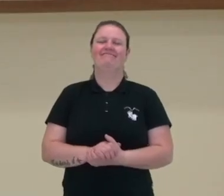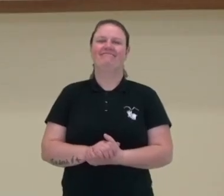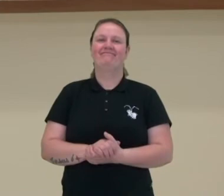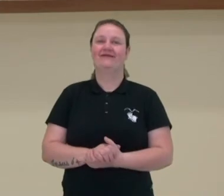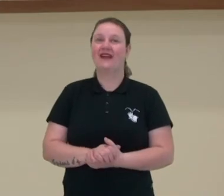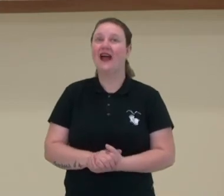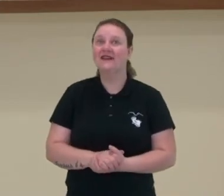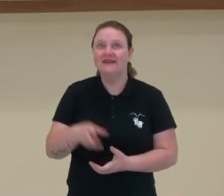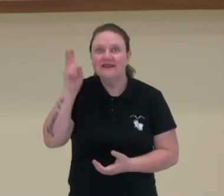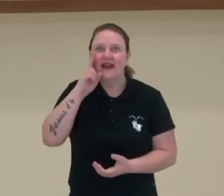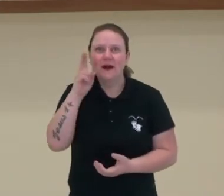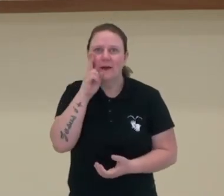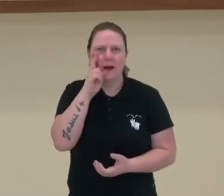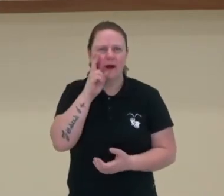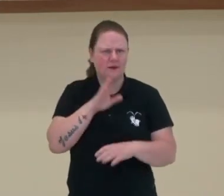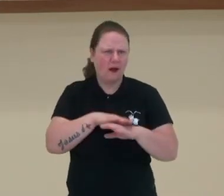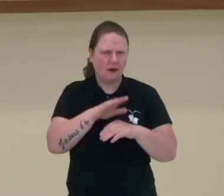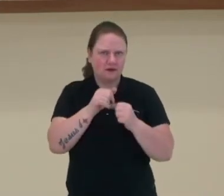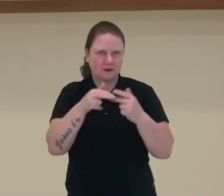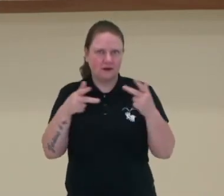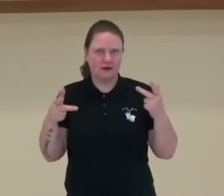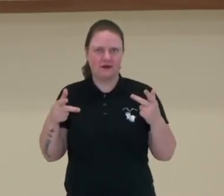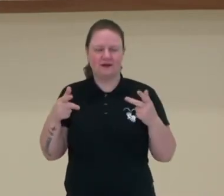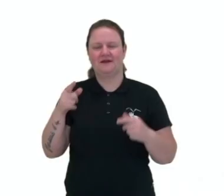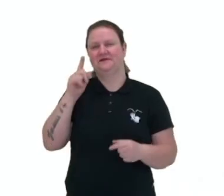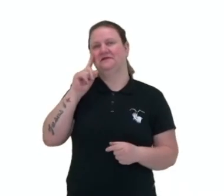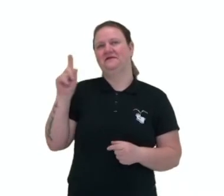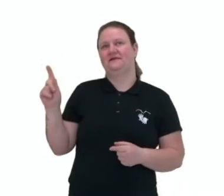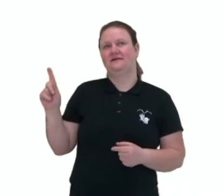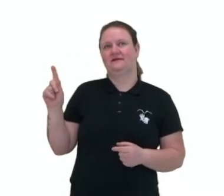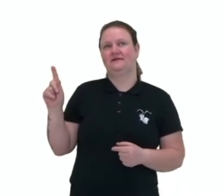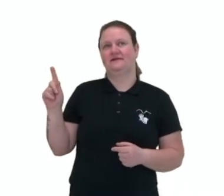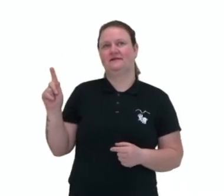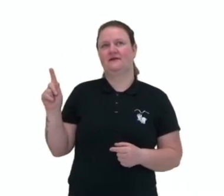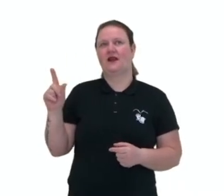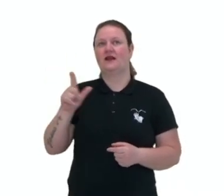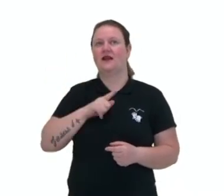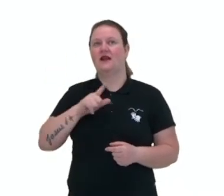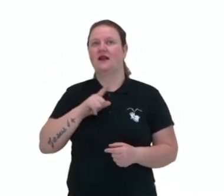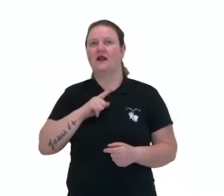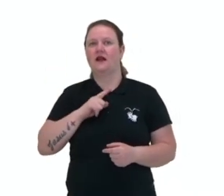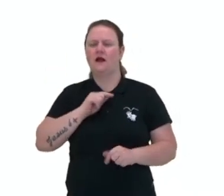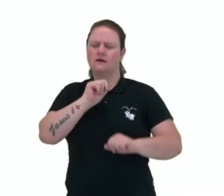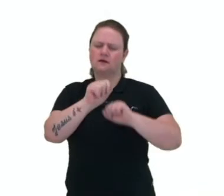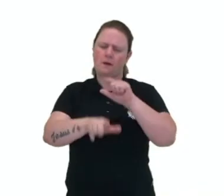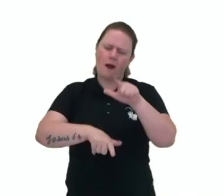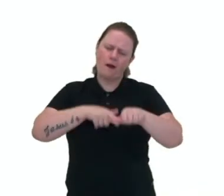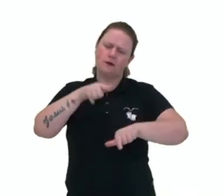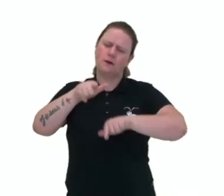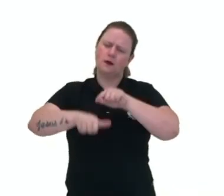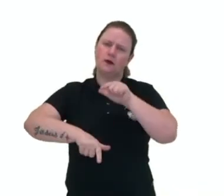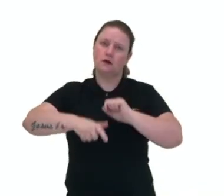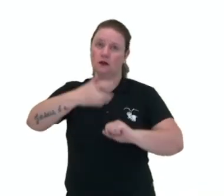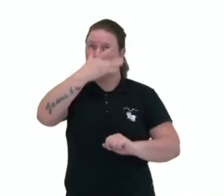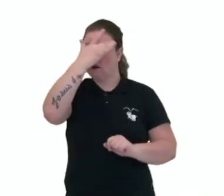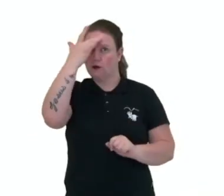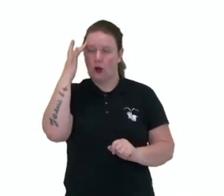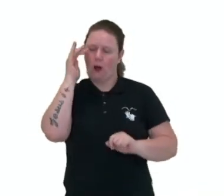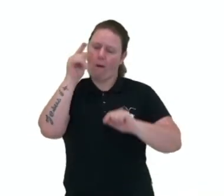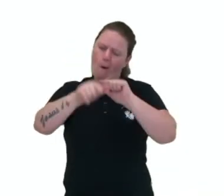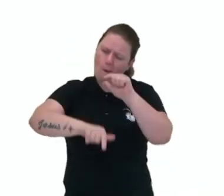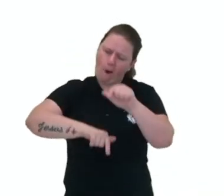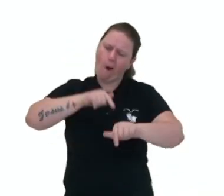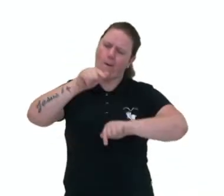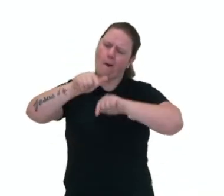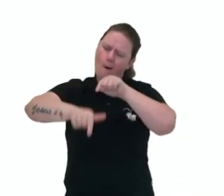Será que você lembrou de mais alguma? Vamos ver? Então ele diz, são as aventuras do super trabalhador. Quando ele diz super